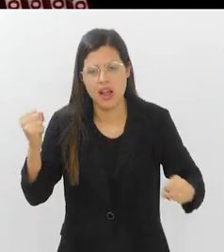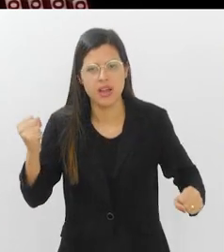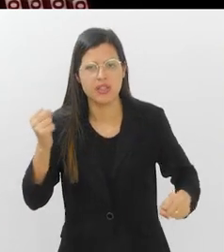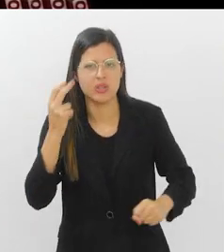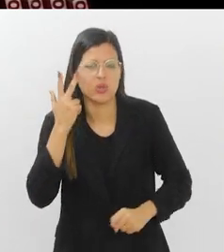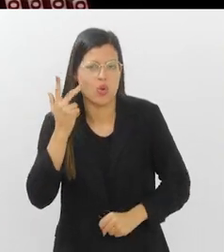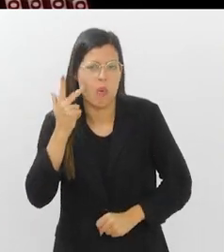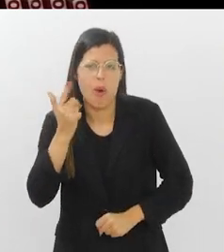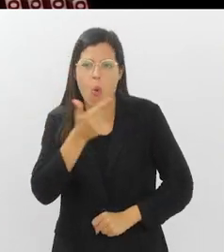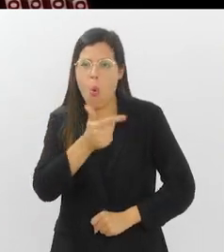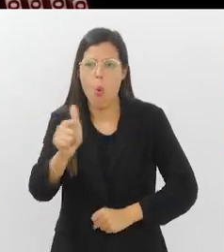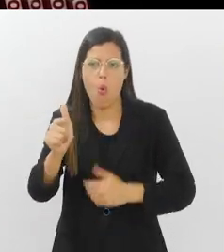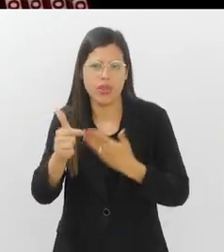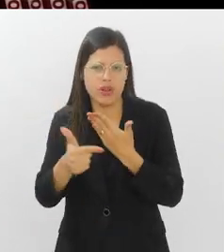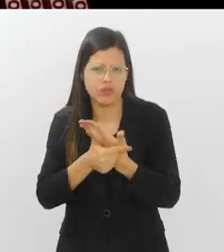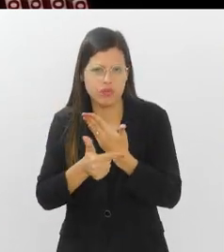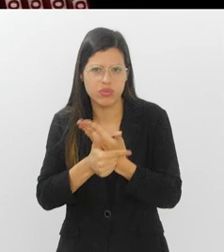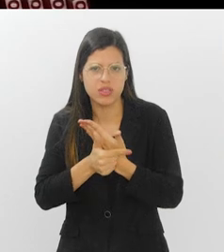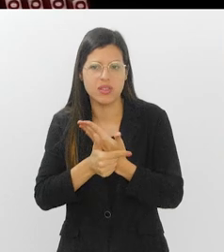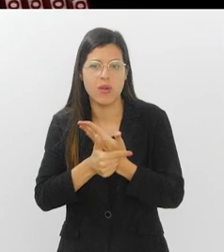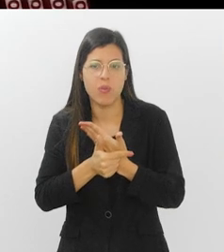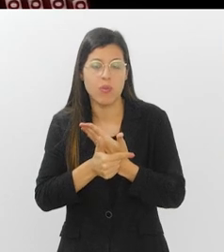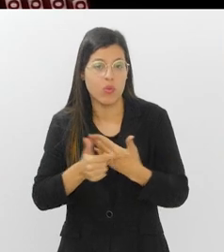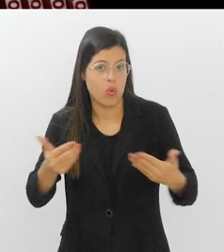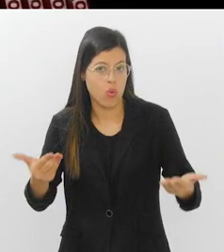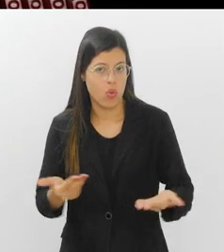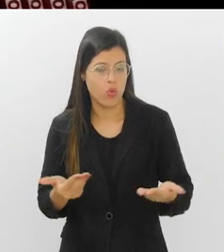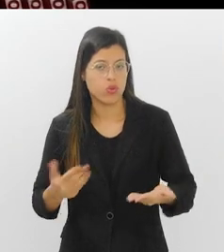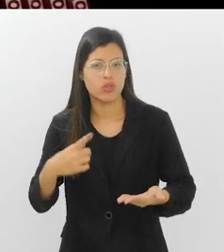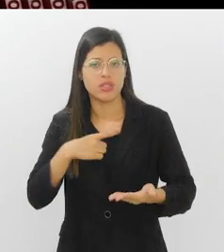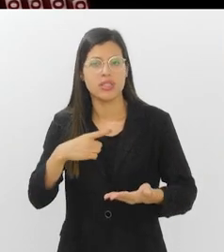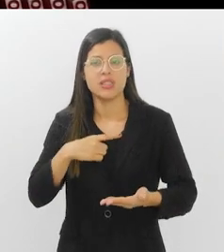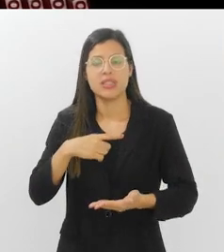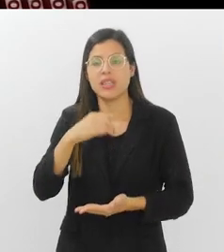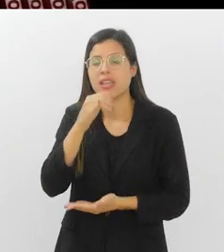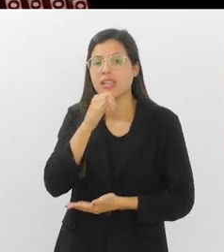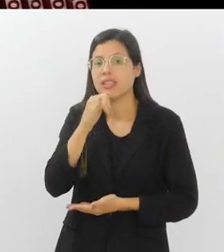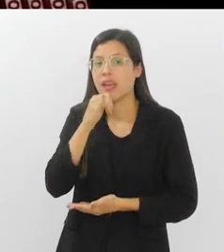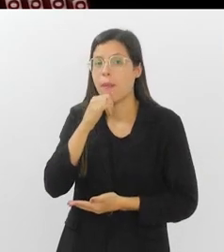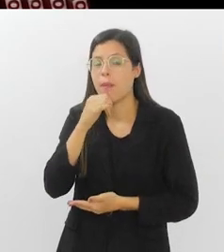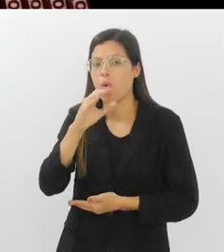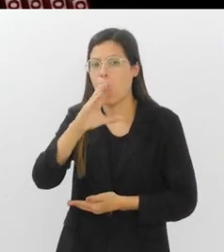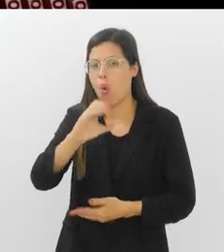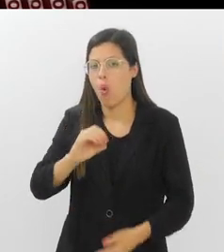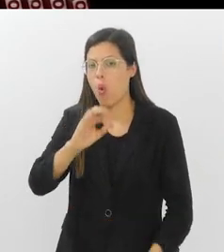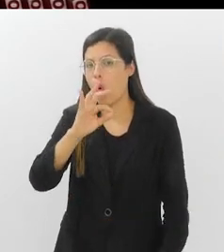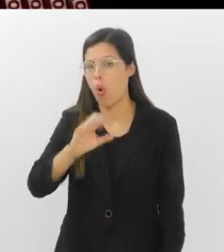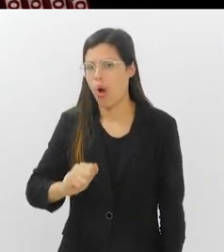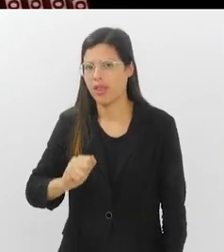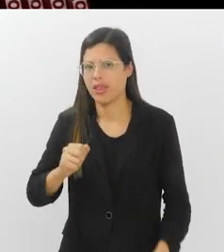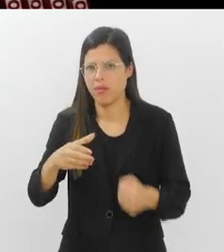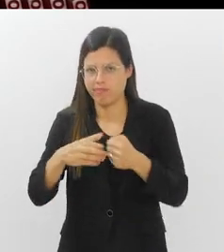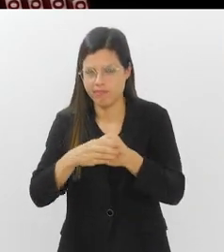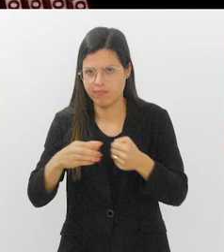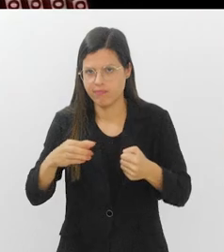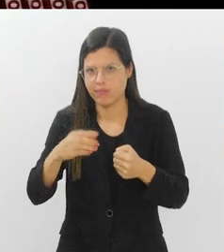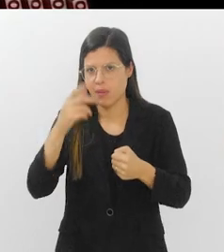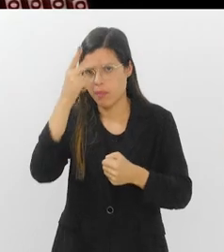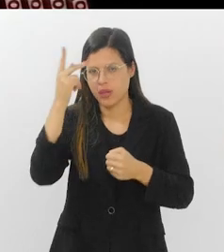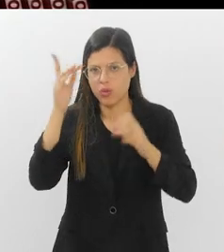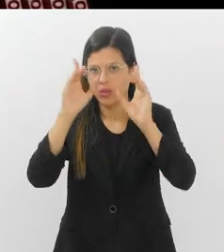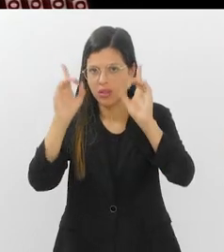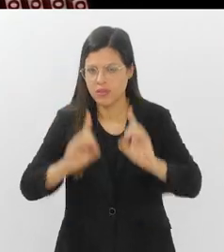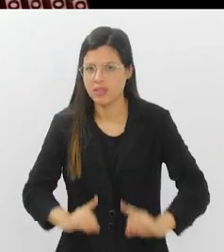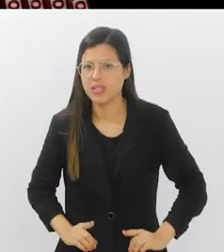eh outra função e hoje a gente tem por exemplo cotas né para pessoas com deficiência